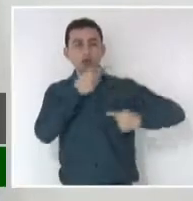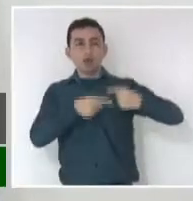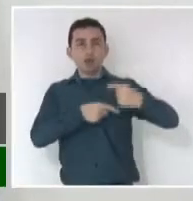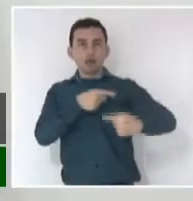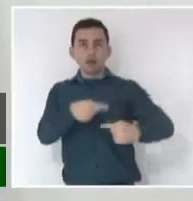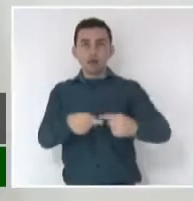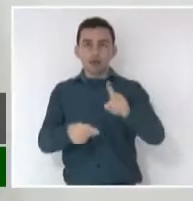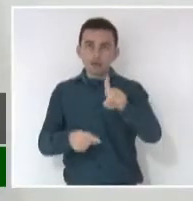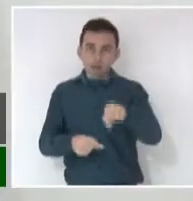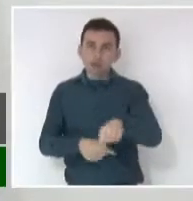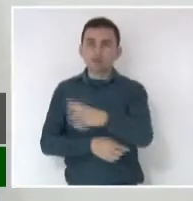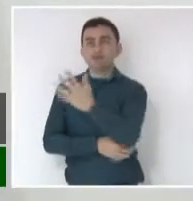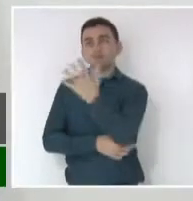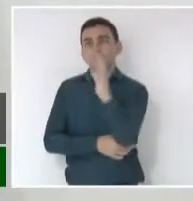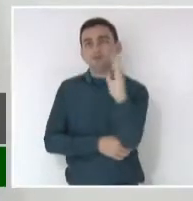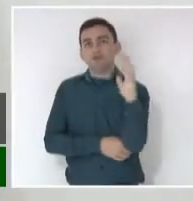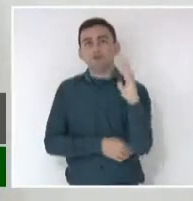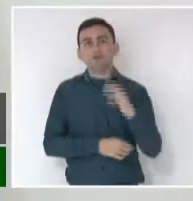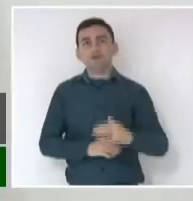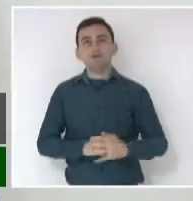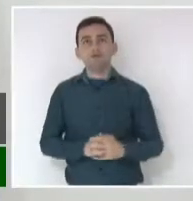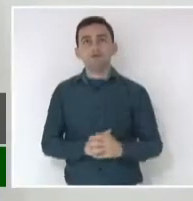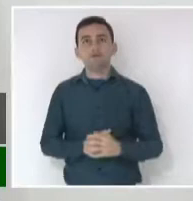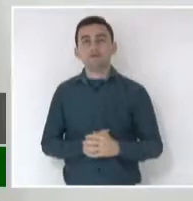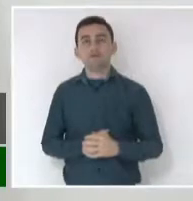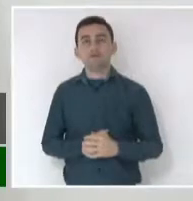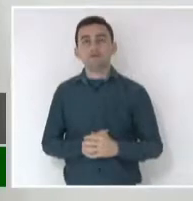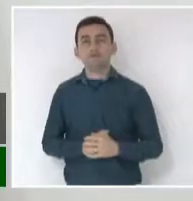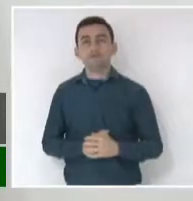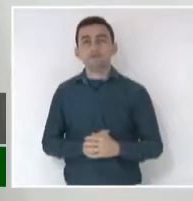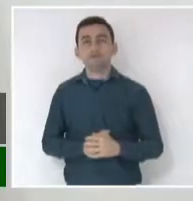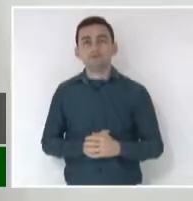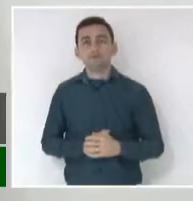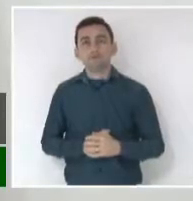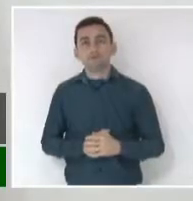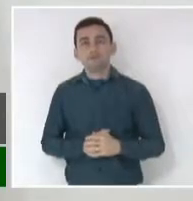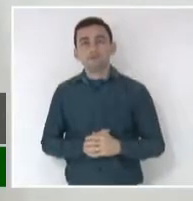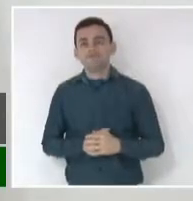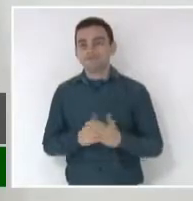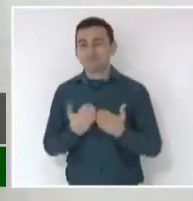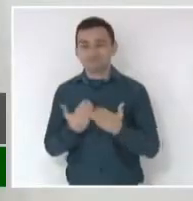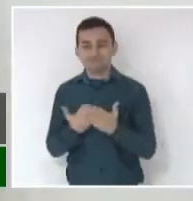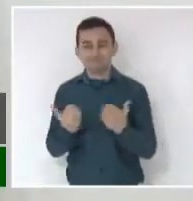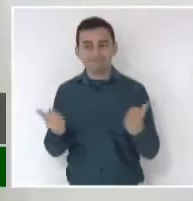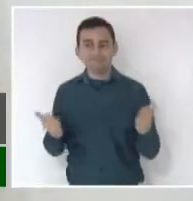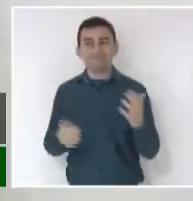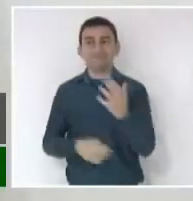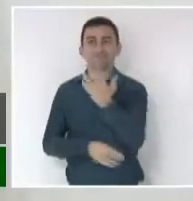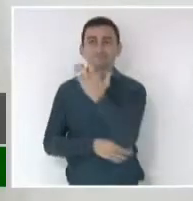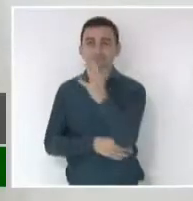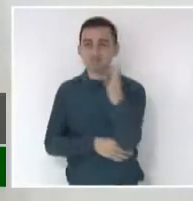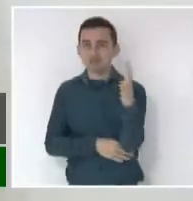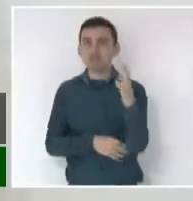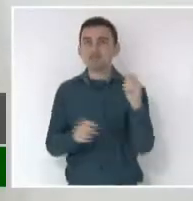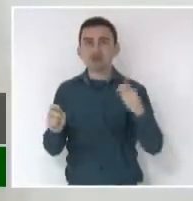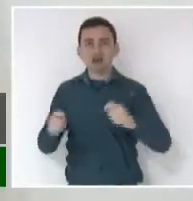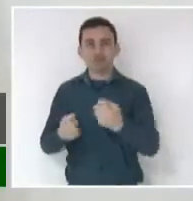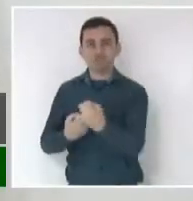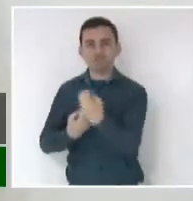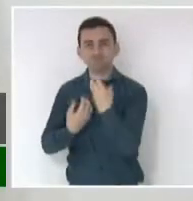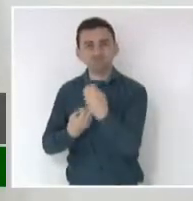a natureza. A natureza tem muito ao que nos ensinar